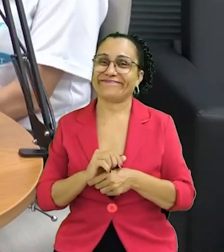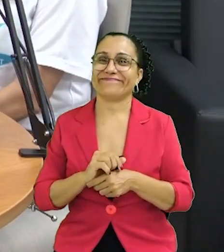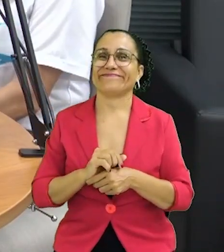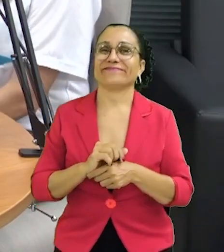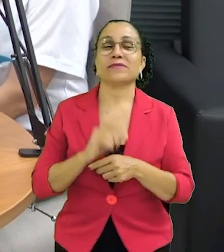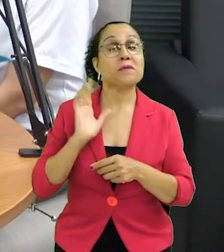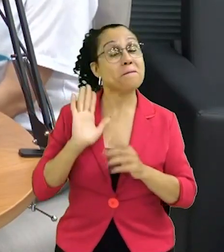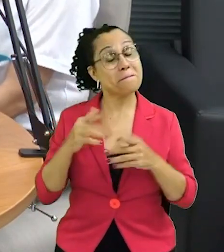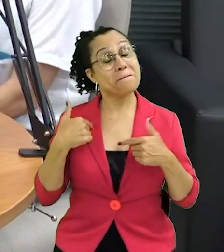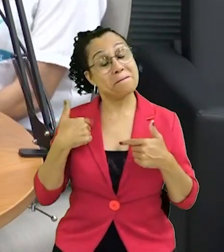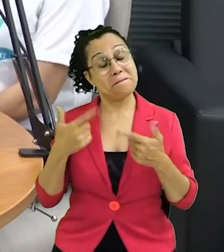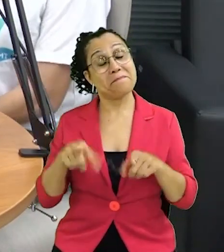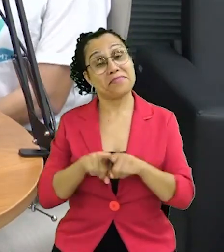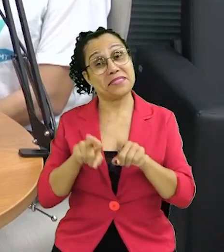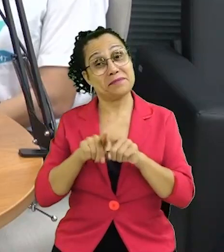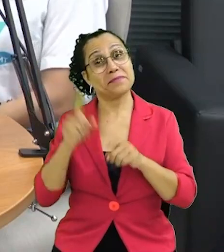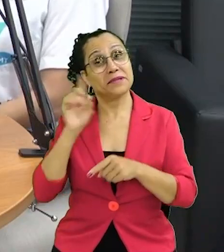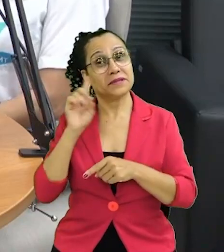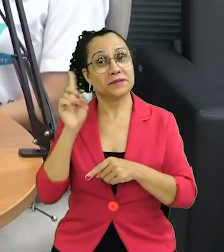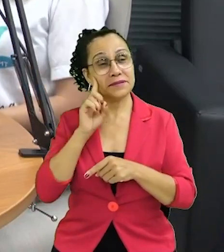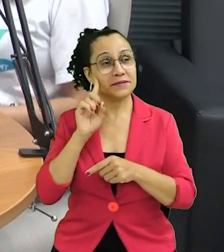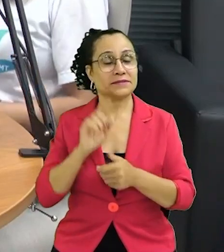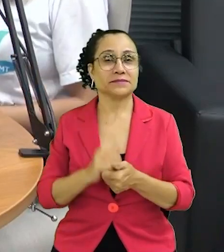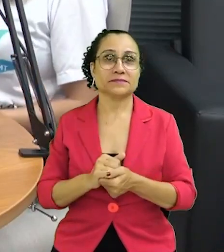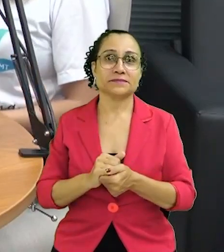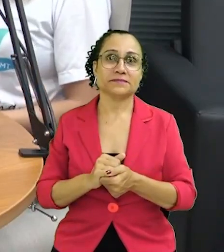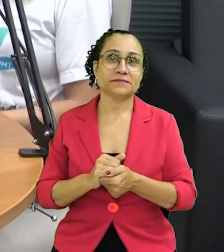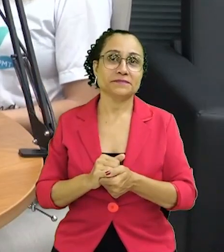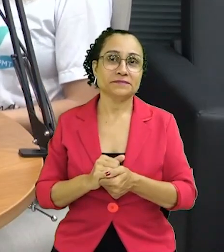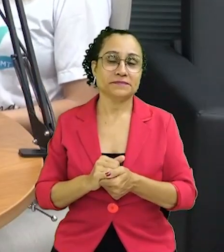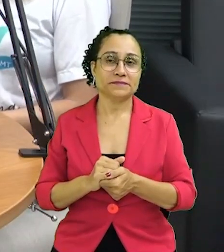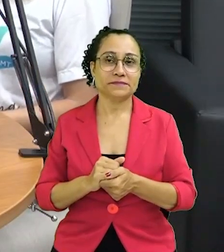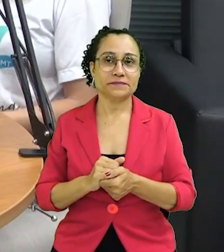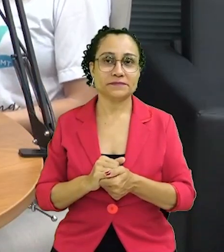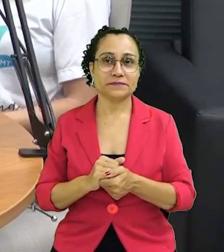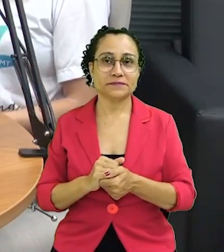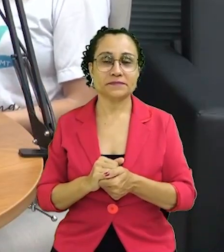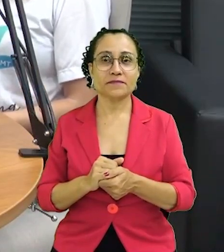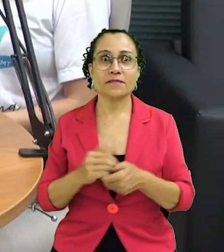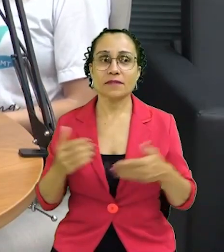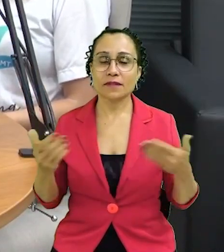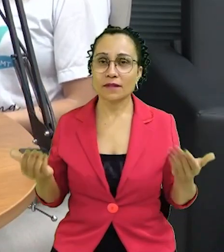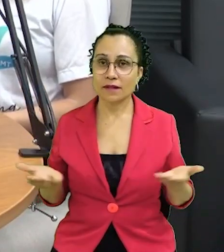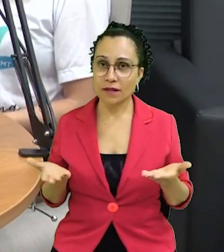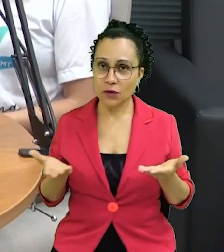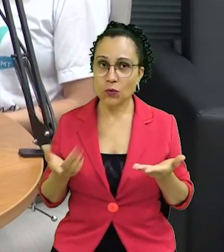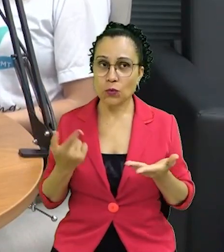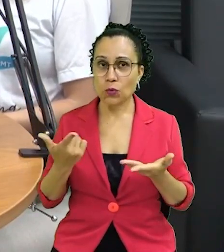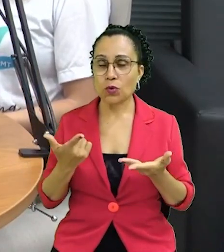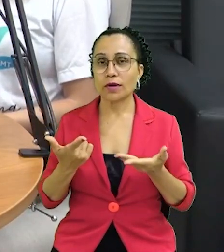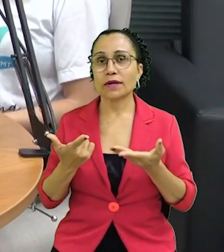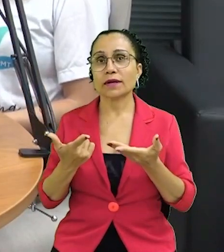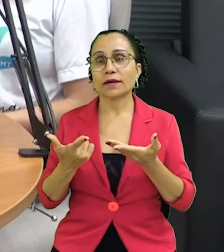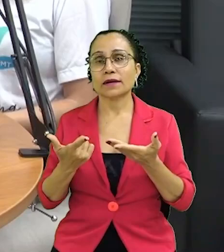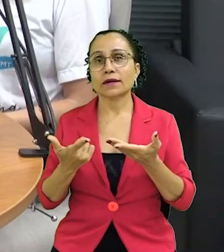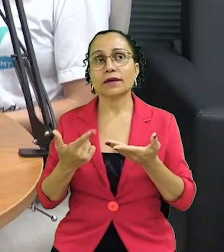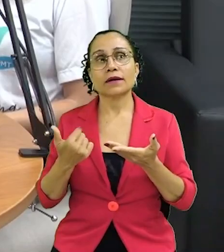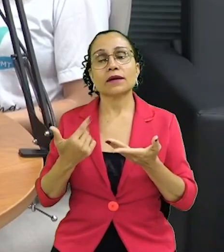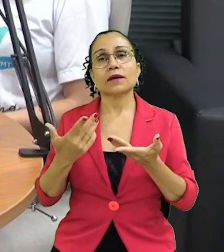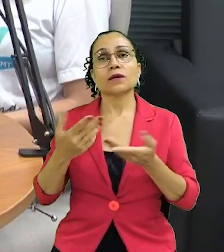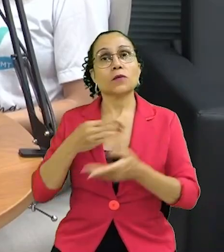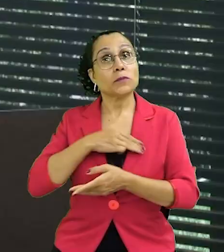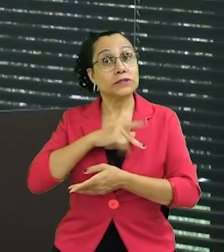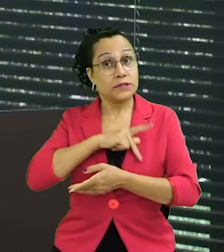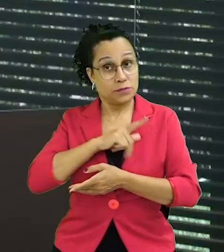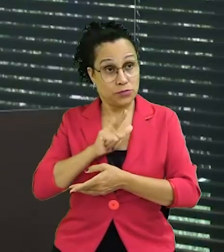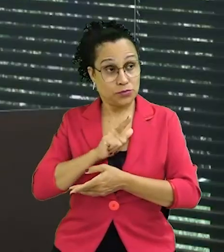mas estamos nessa rotina, na disciplina, é isso mesmo. E agora, você comentou em relação ao